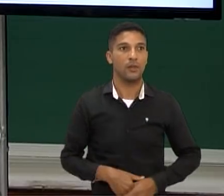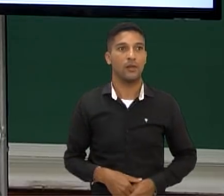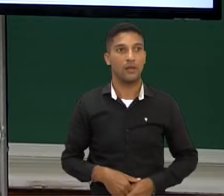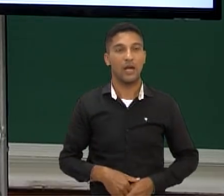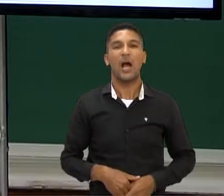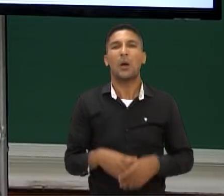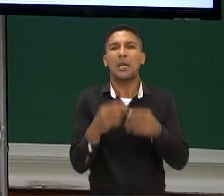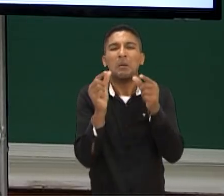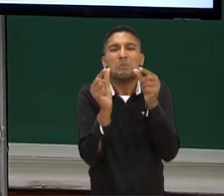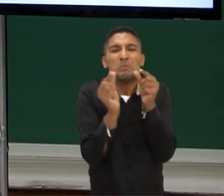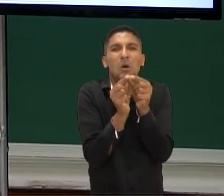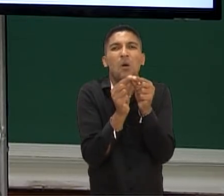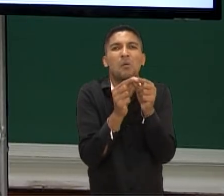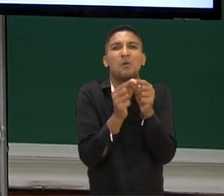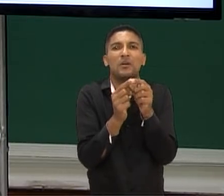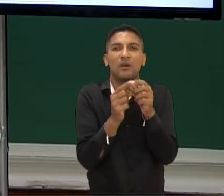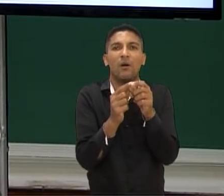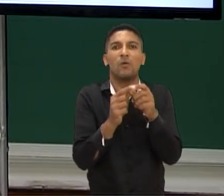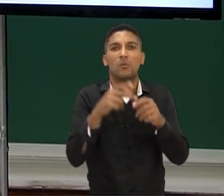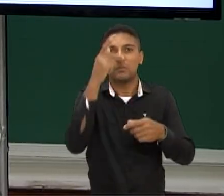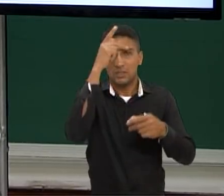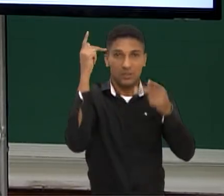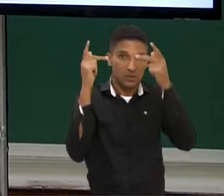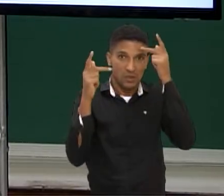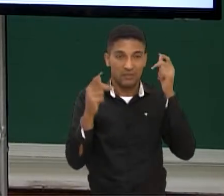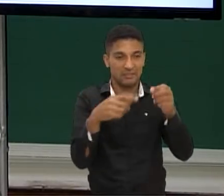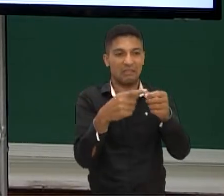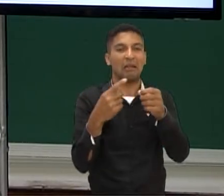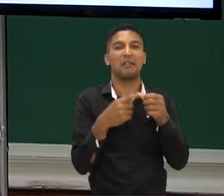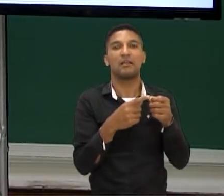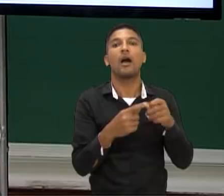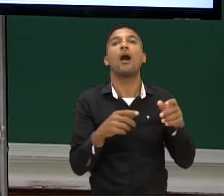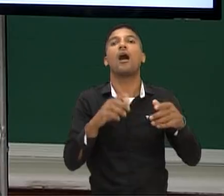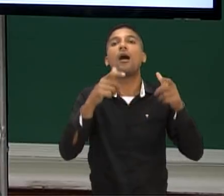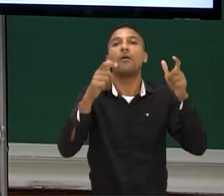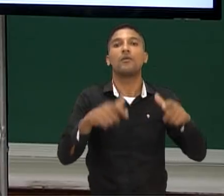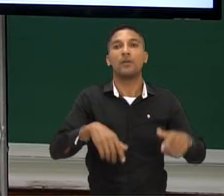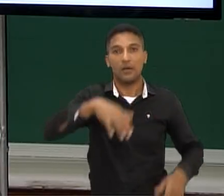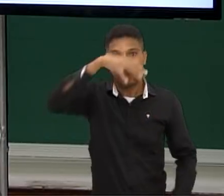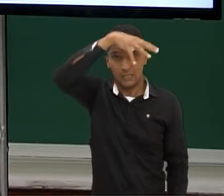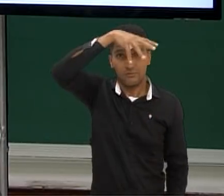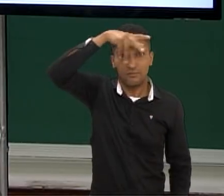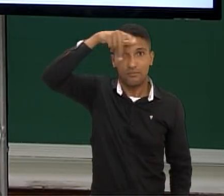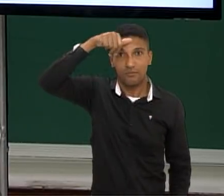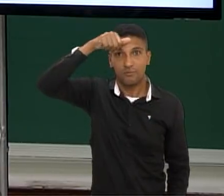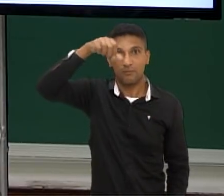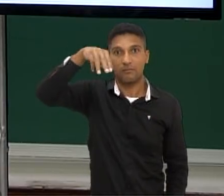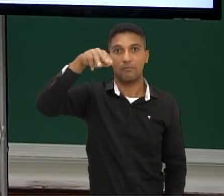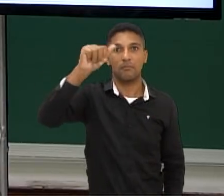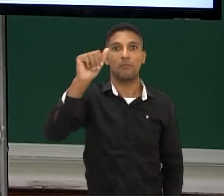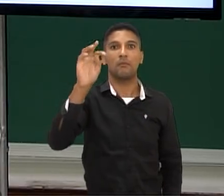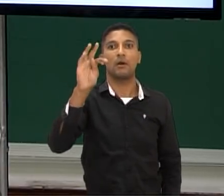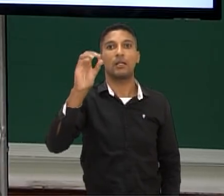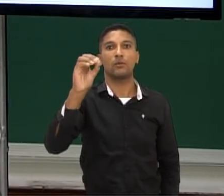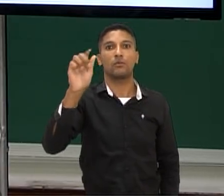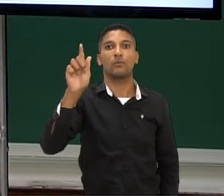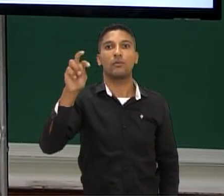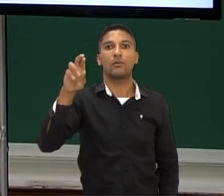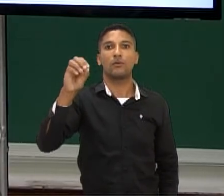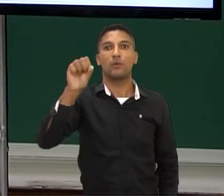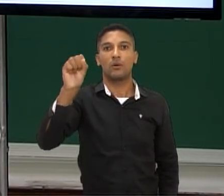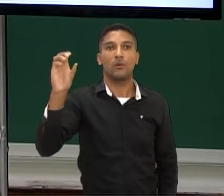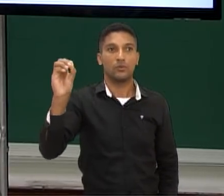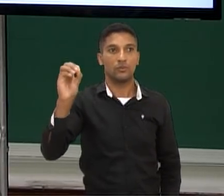que é a região do Mato Grosso, aqui na região centro-oeste, por exemplo,